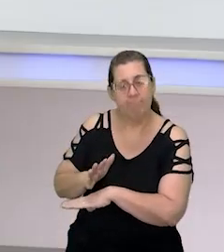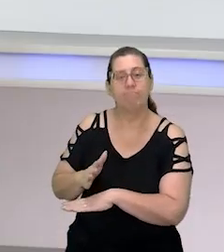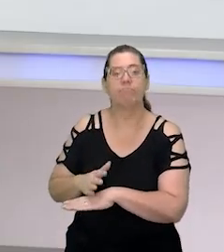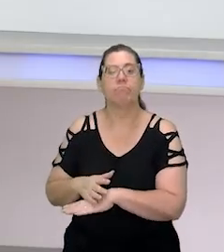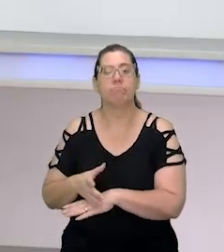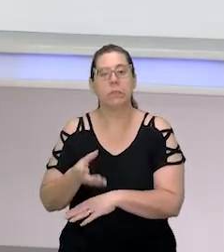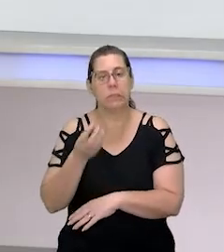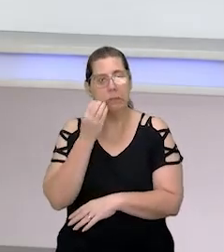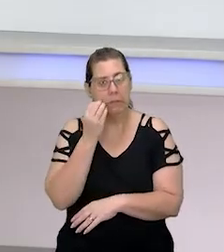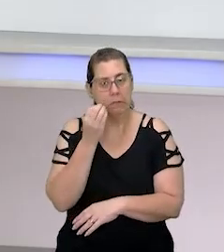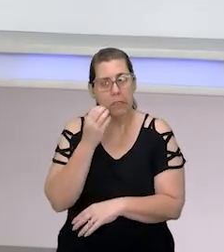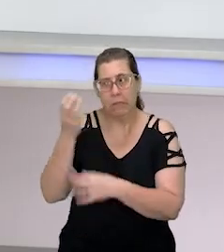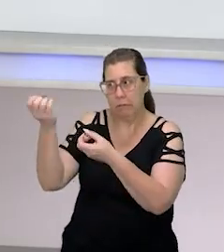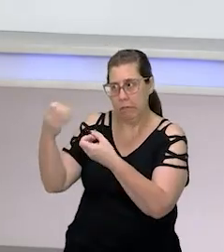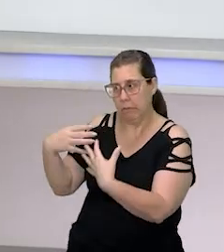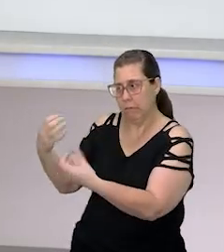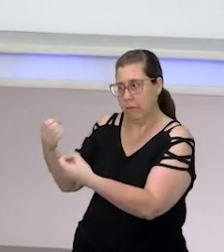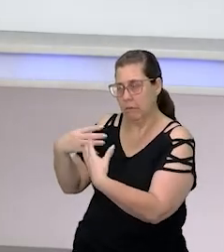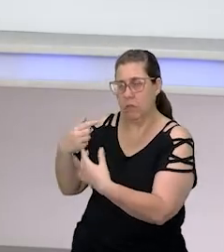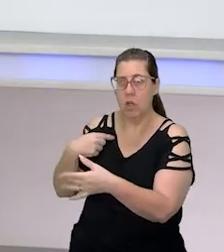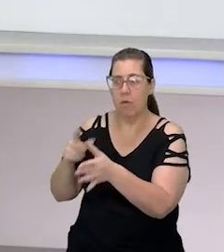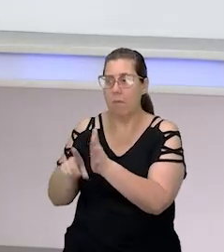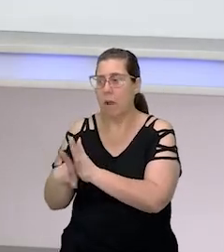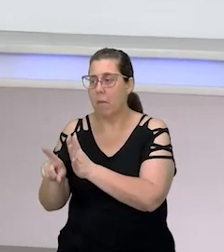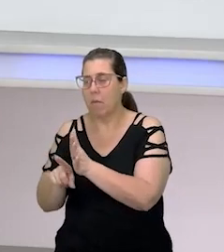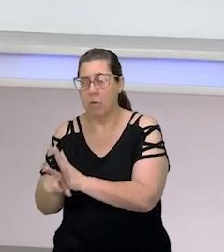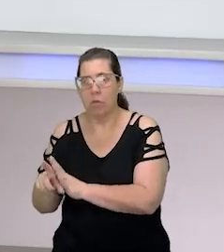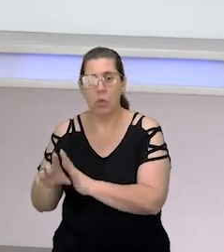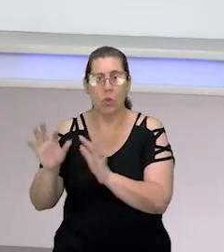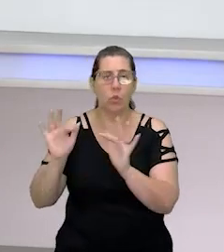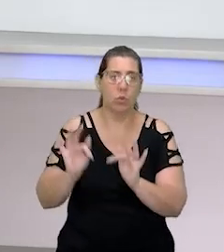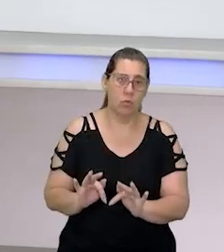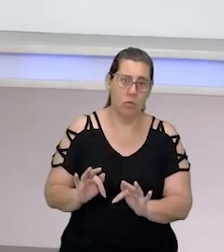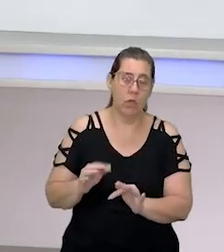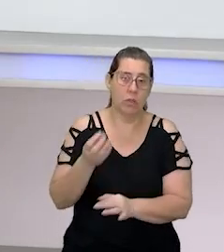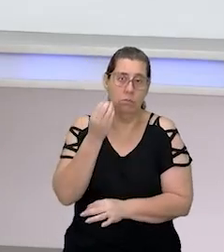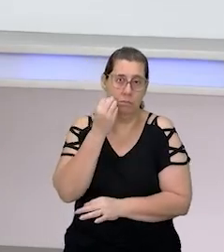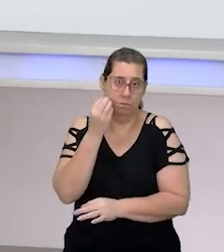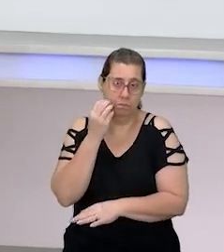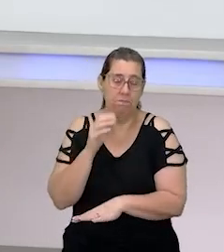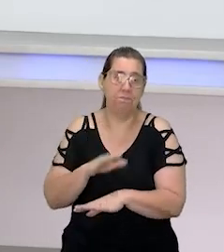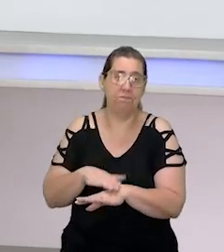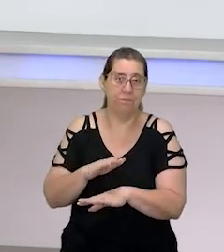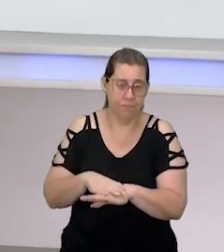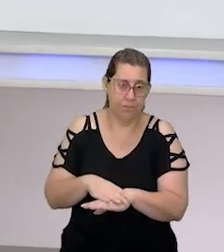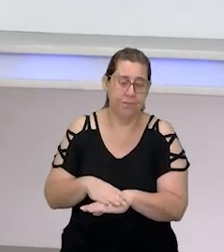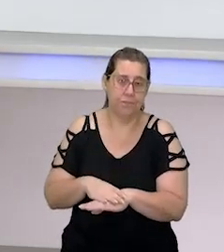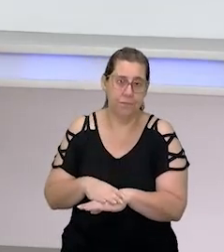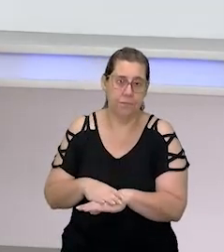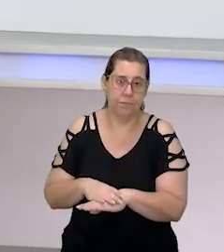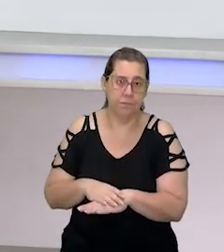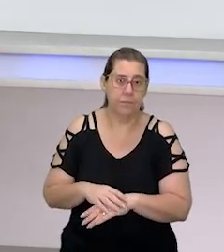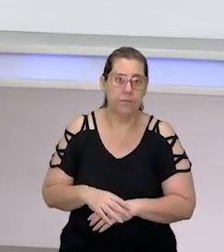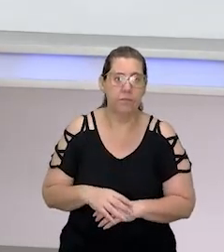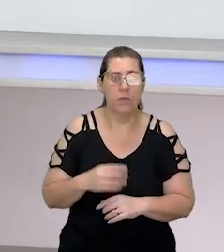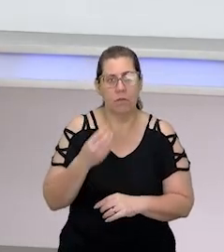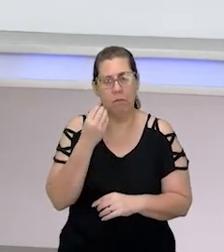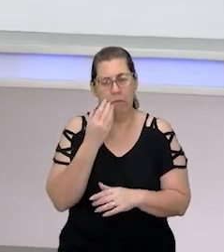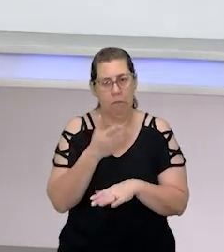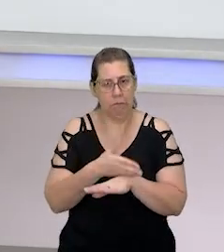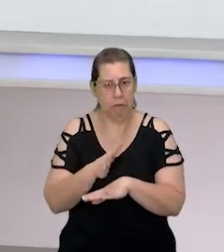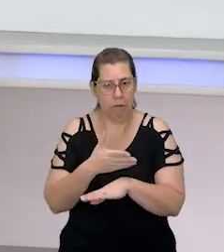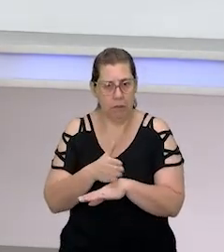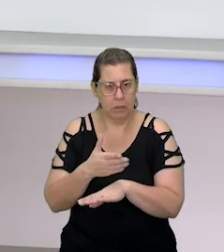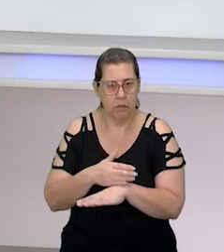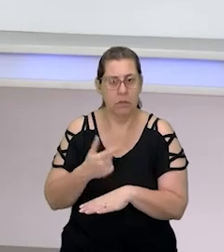ele vai falando, eu vou perguntando e no final a gente tenta simular ali mais, porque a gente vai treinando esse